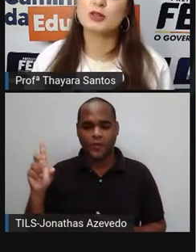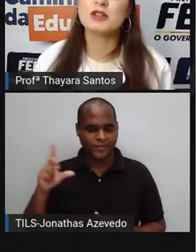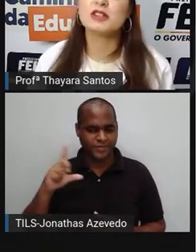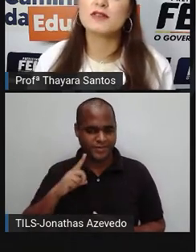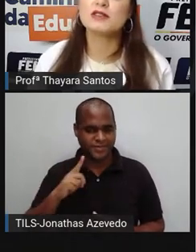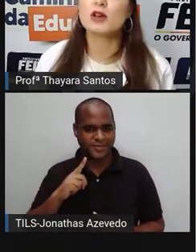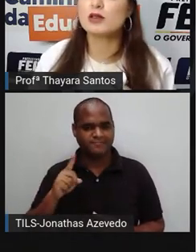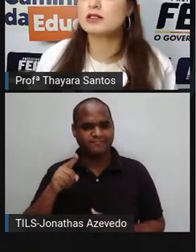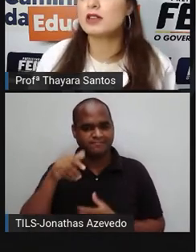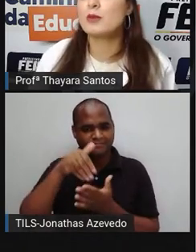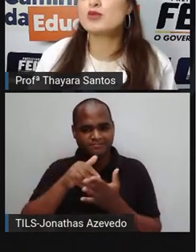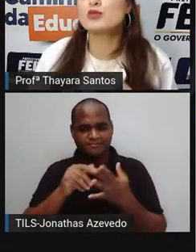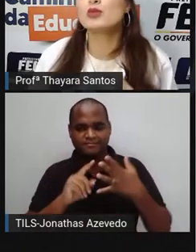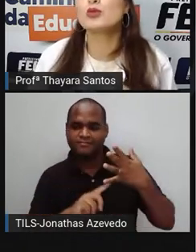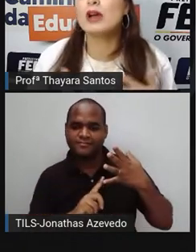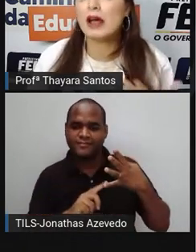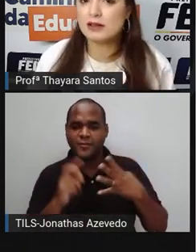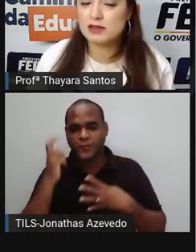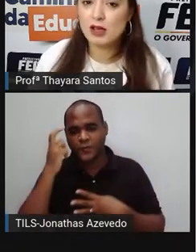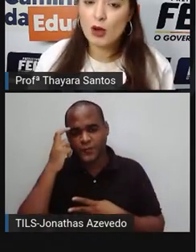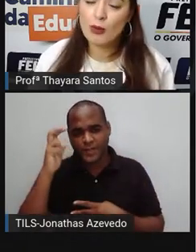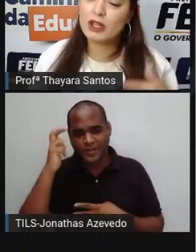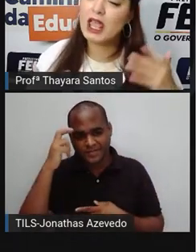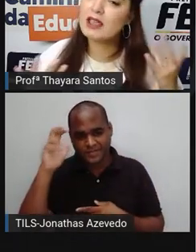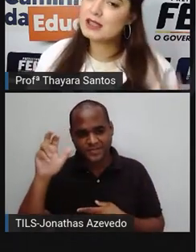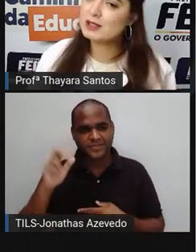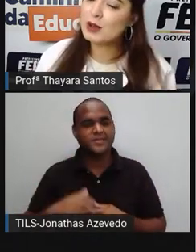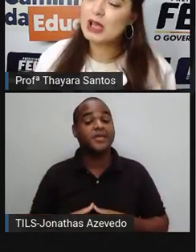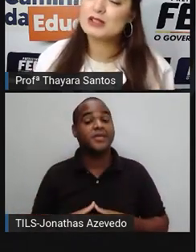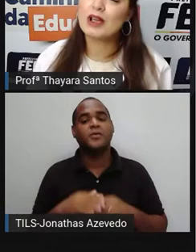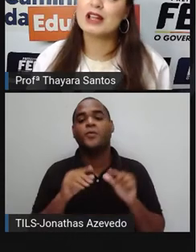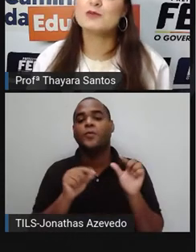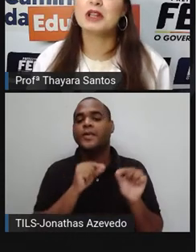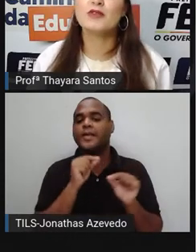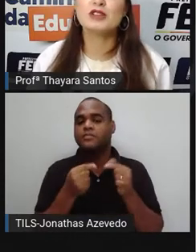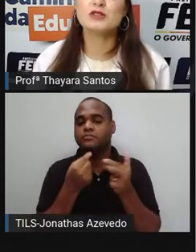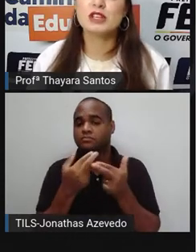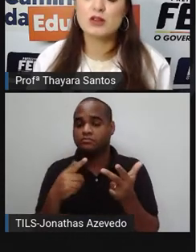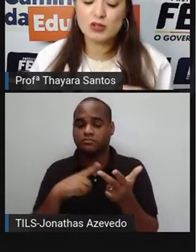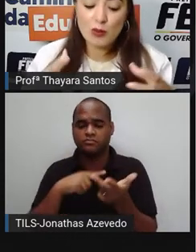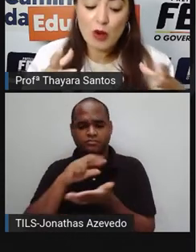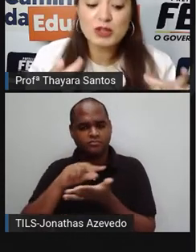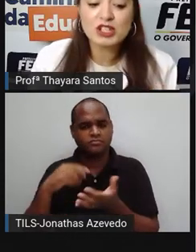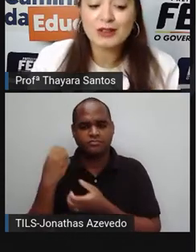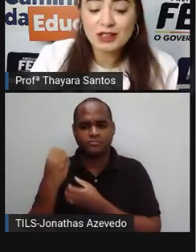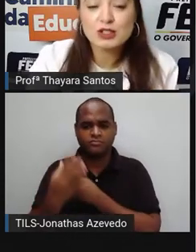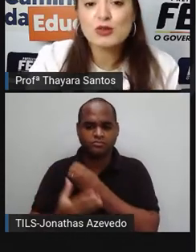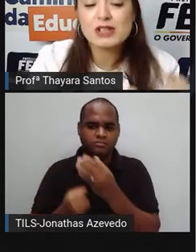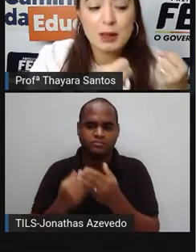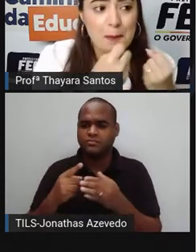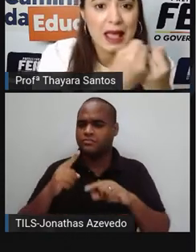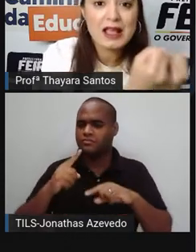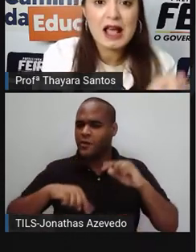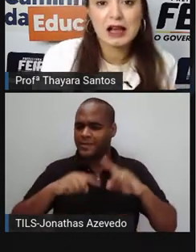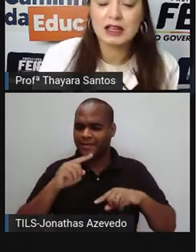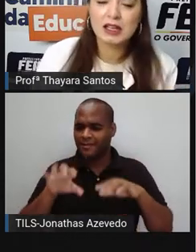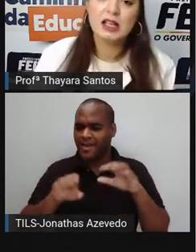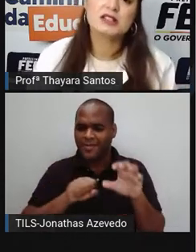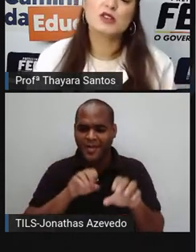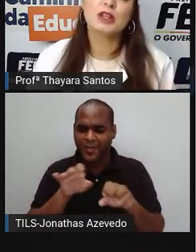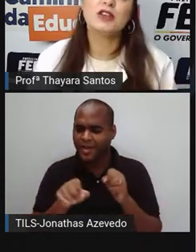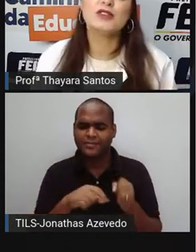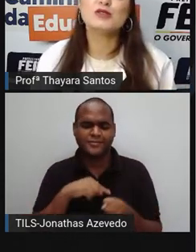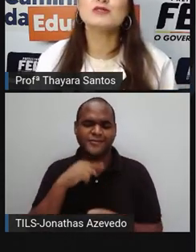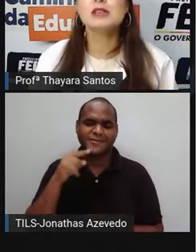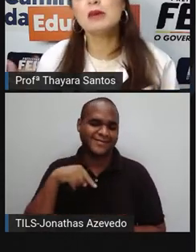é o que a gente a gente serviços ecossistêmicos culturais O que é isso são aqueles benefícios que não são objetos que a gente consegue pegar